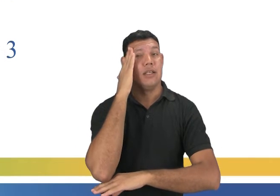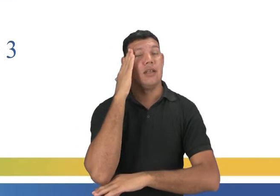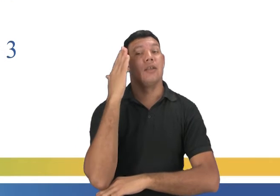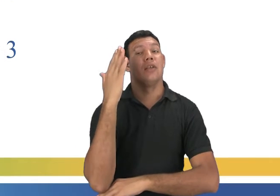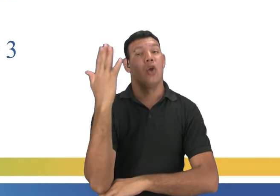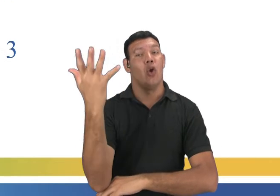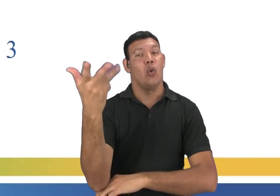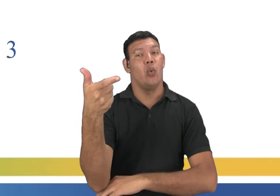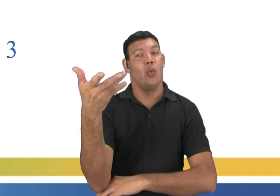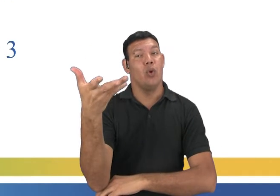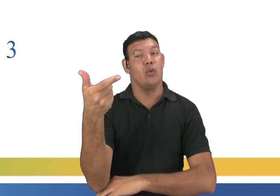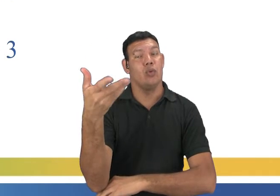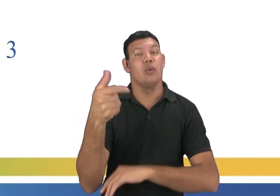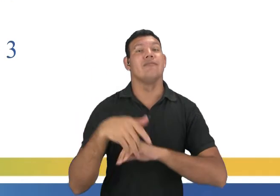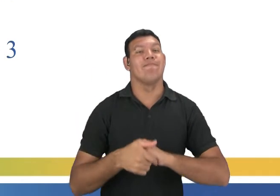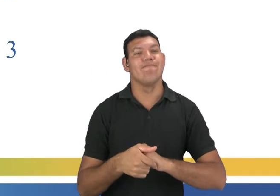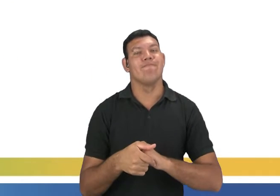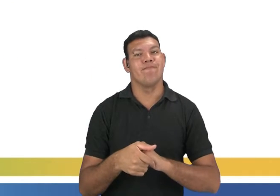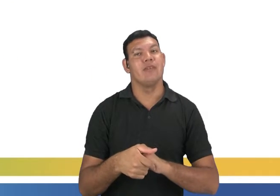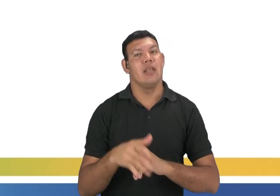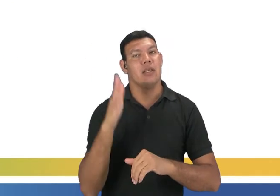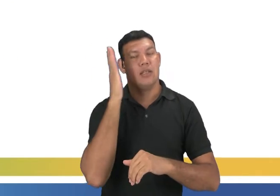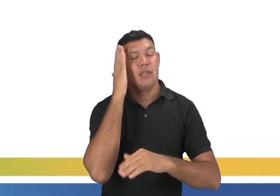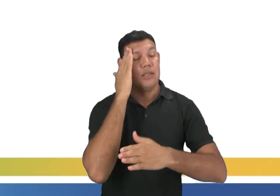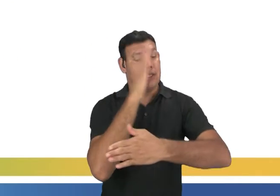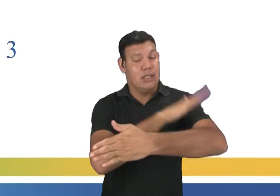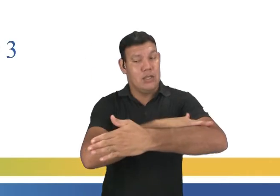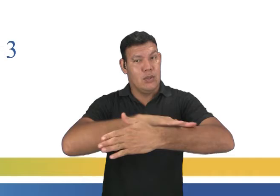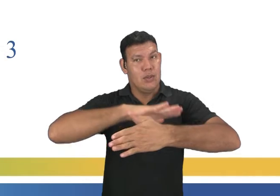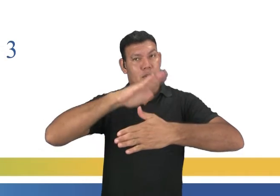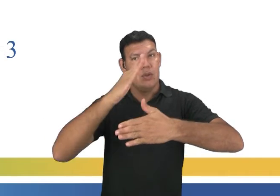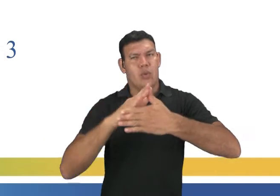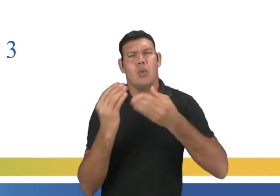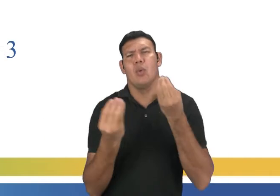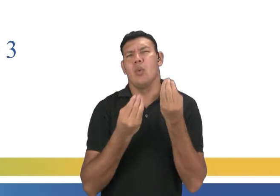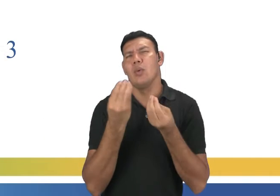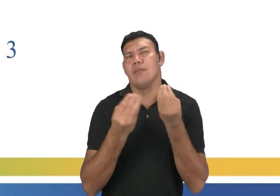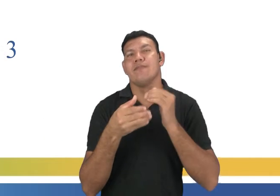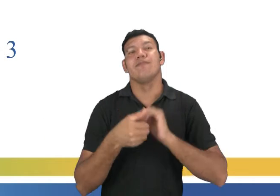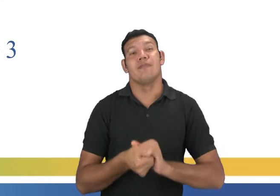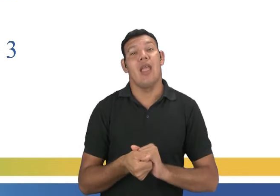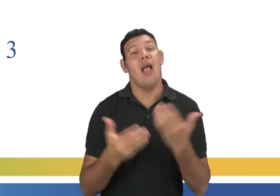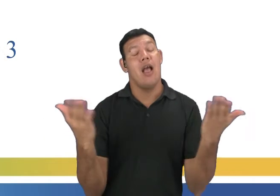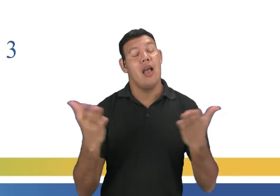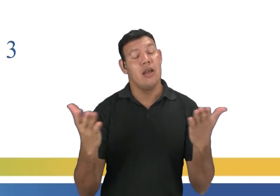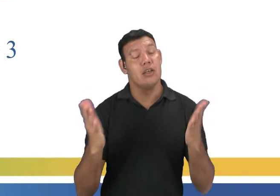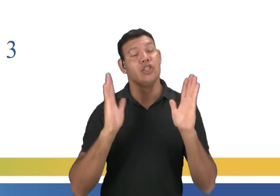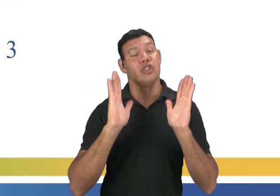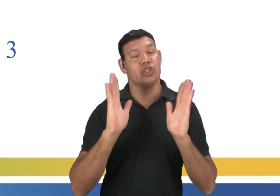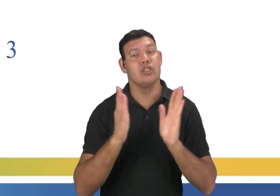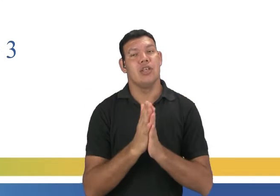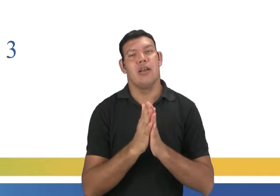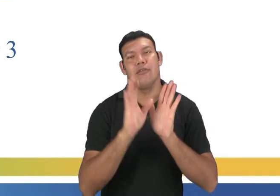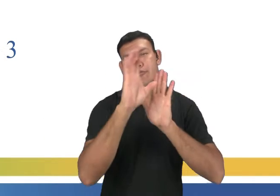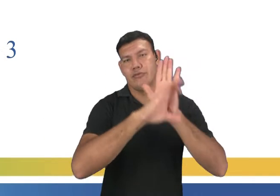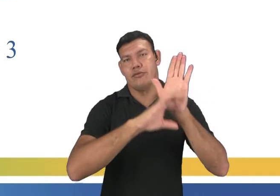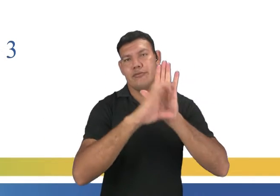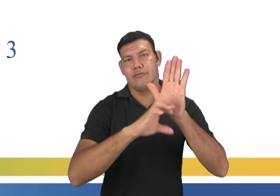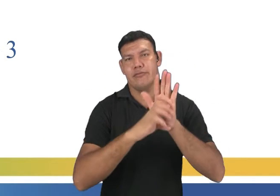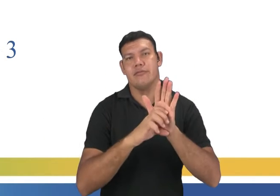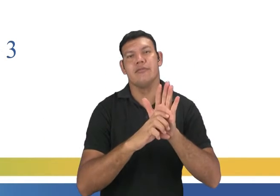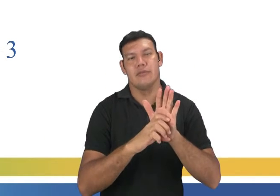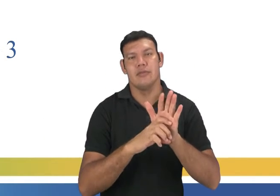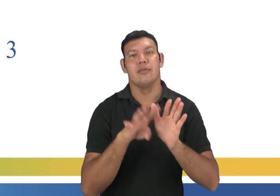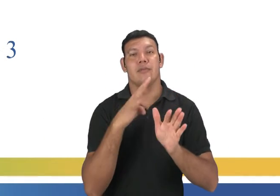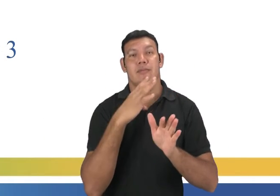descobrir quando ele vai chegar, por exemplo, na costa. Então agora, já que vimos os conceitos básicos, aqui é bem basicão mesmo, tá, pessoal?